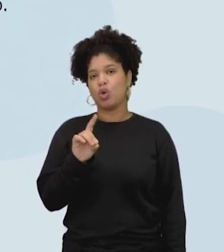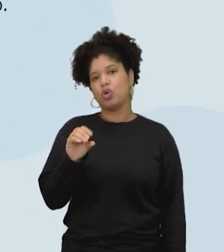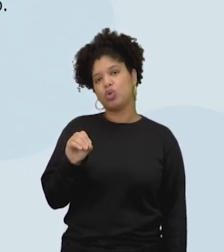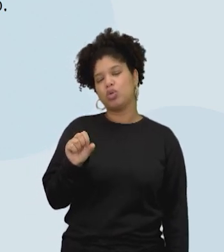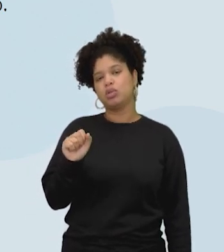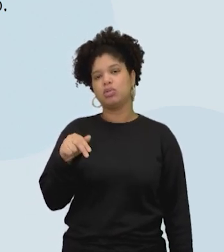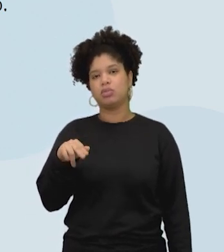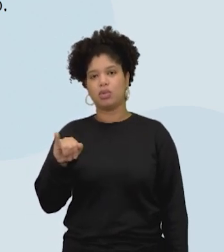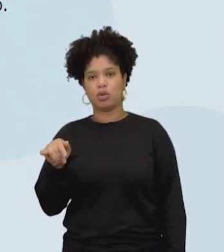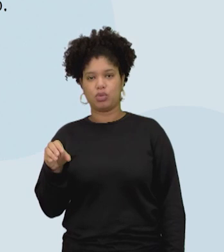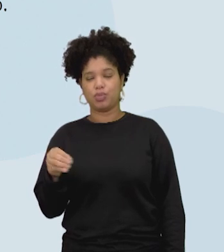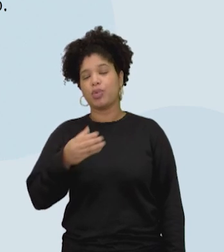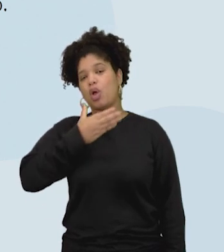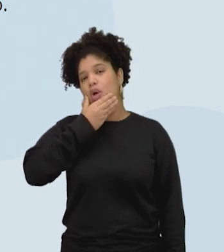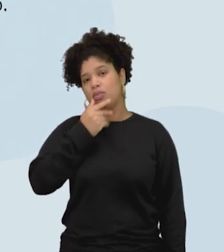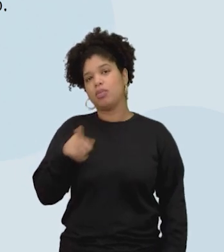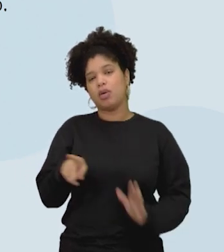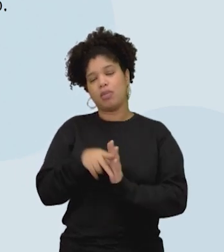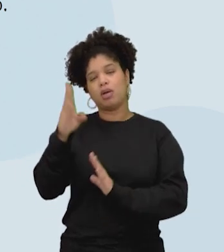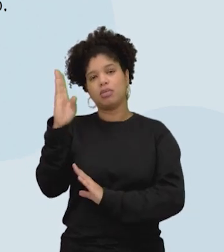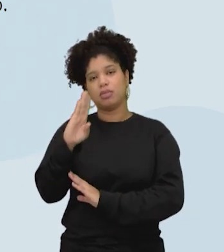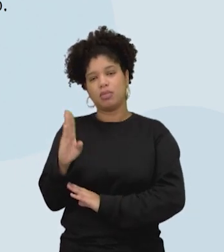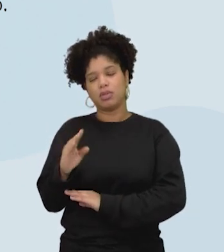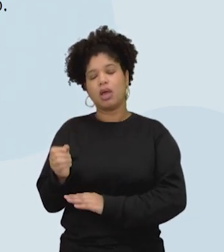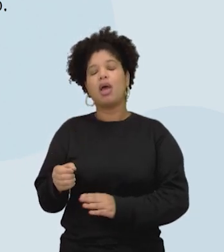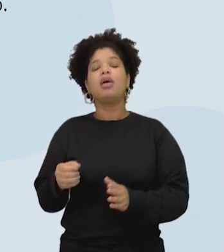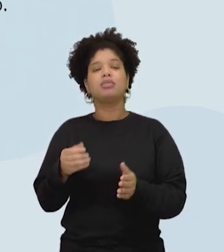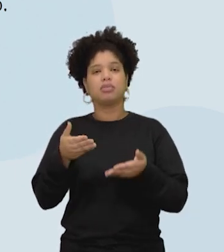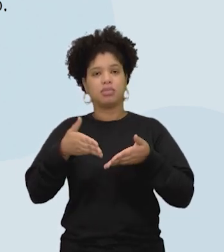Poeta brasileiro, nasceu na Paraíba em 22 de abril de